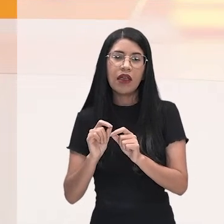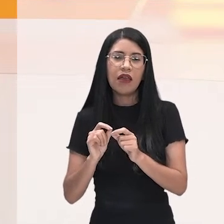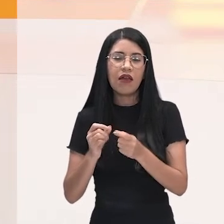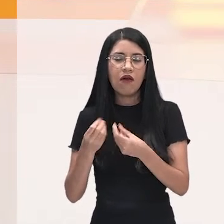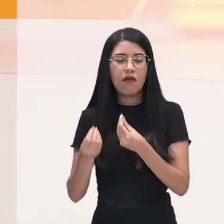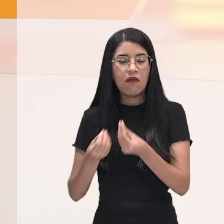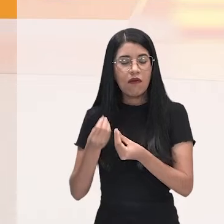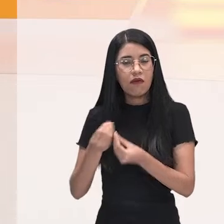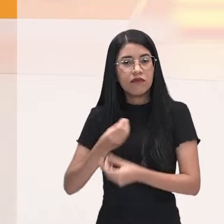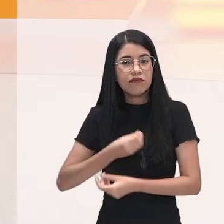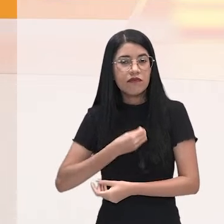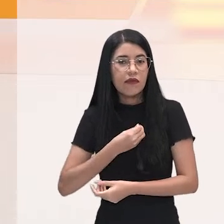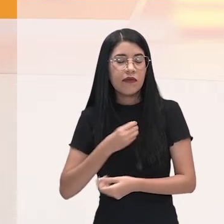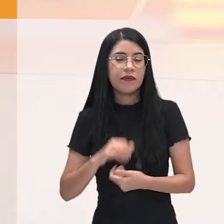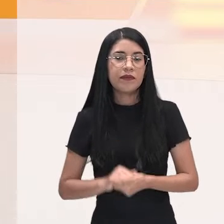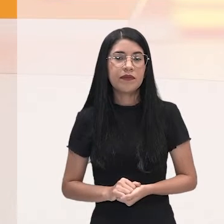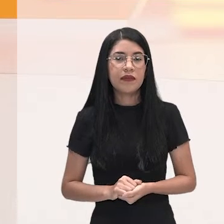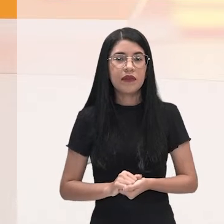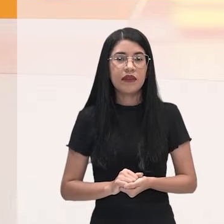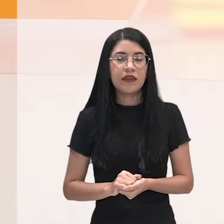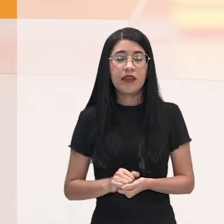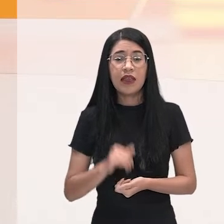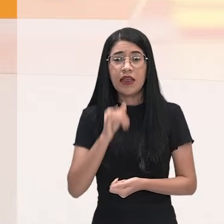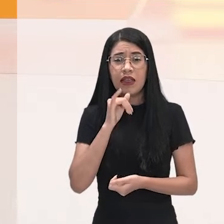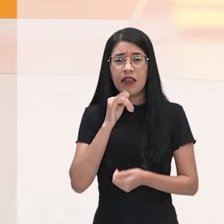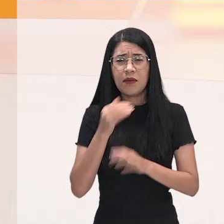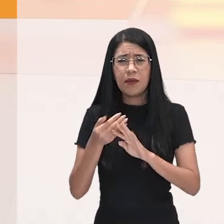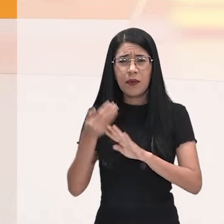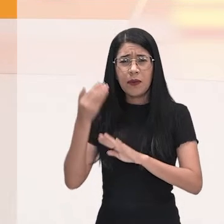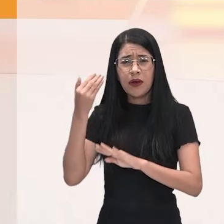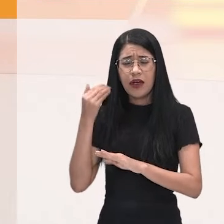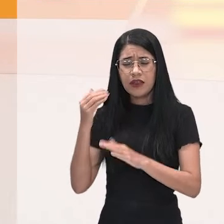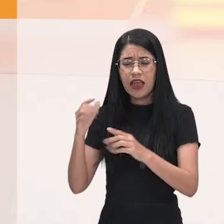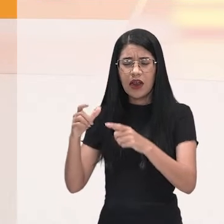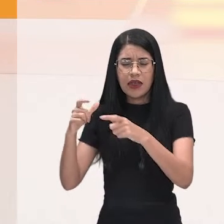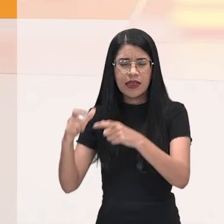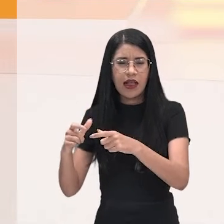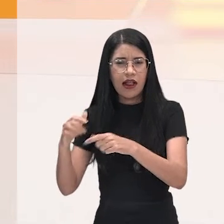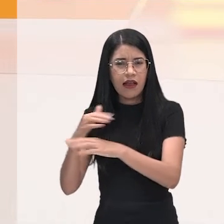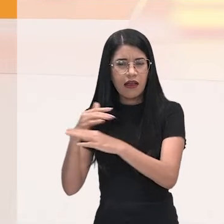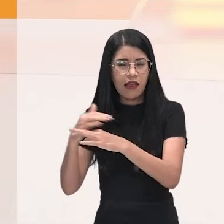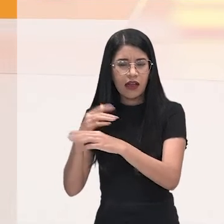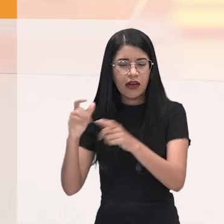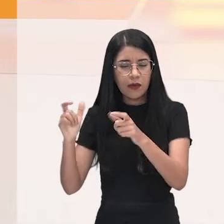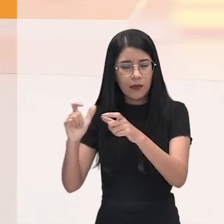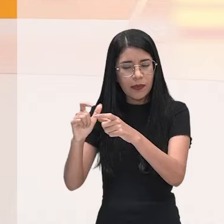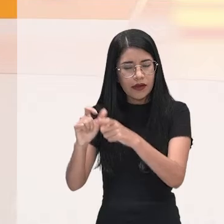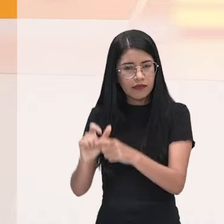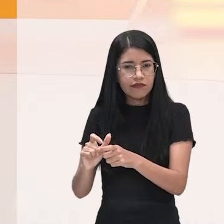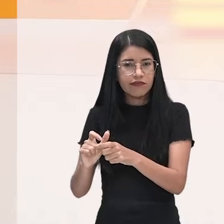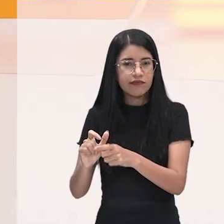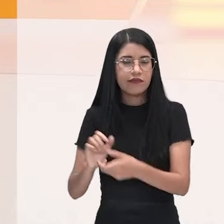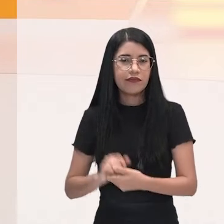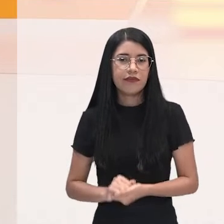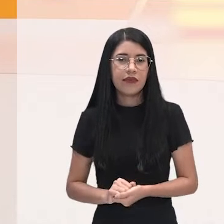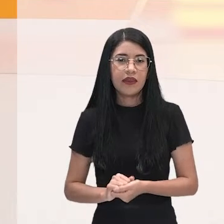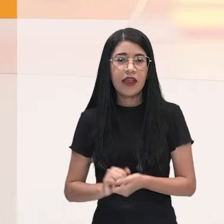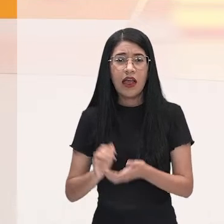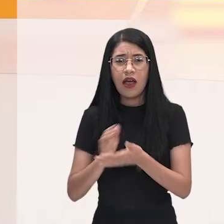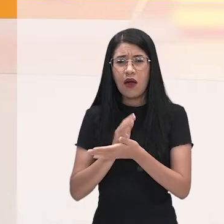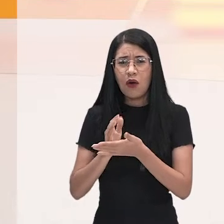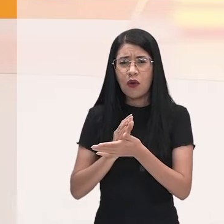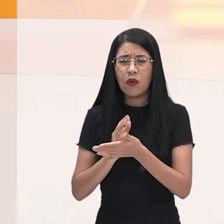1 milhão de habitantes. E Roma, segundo estudiosos, chegou a ter ali aproximadamente 1,5 milhão de habitantes, tá